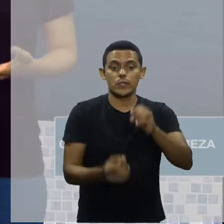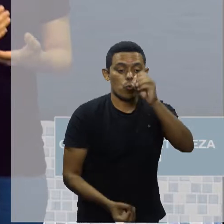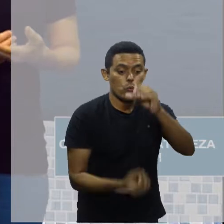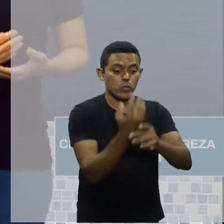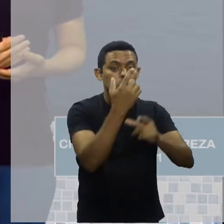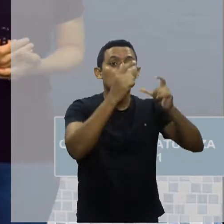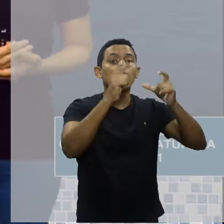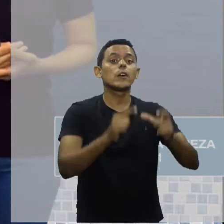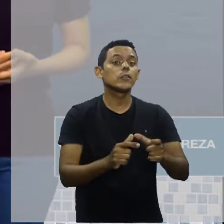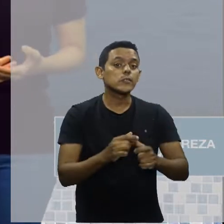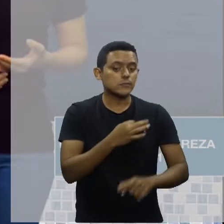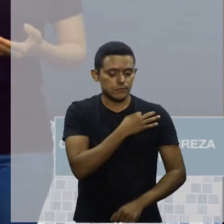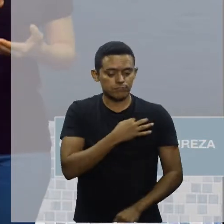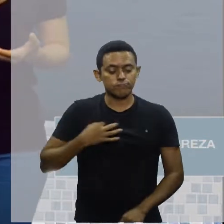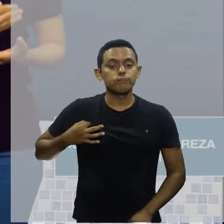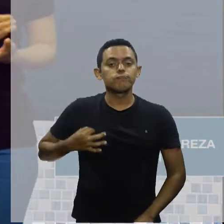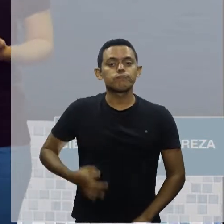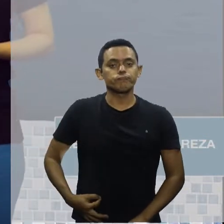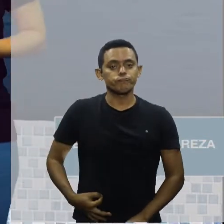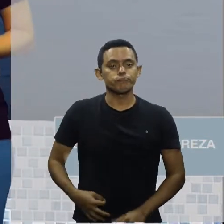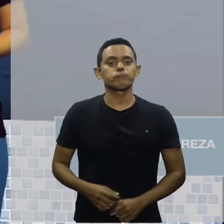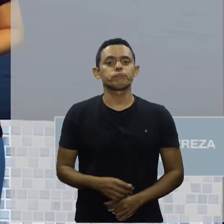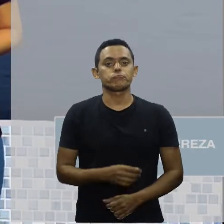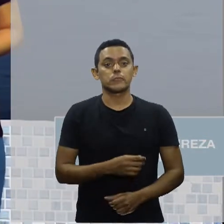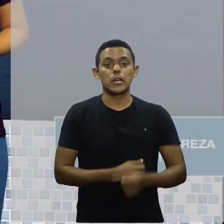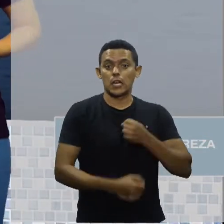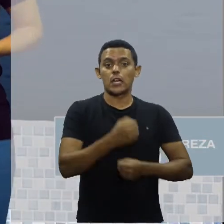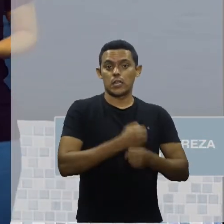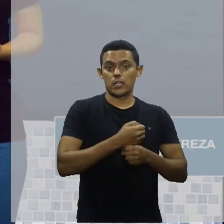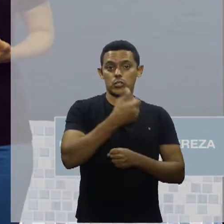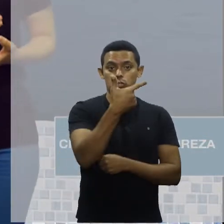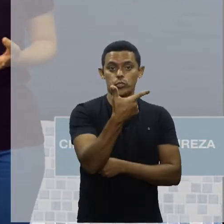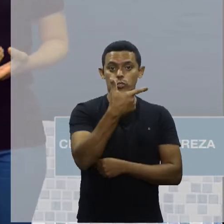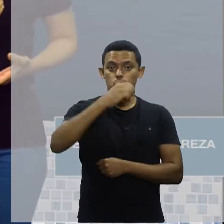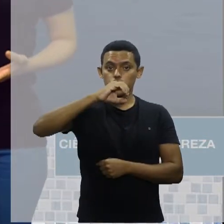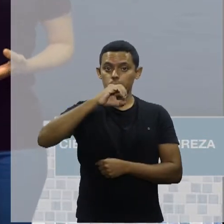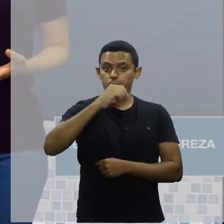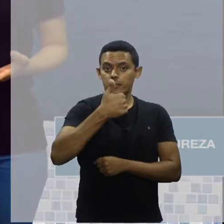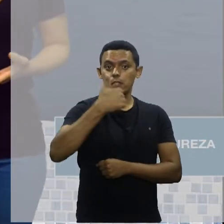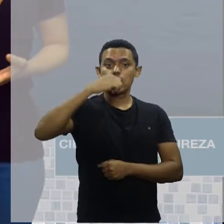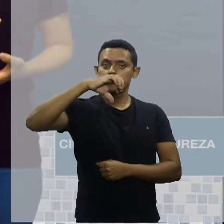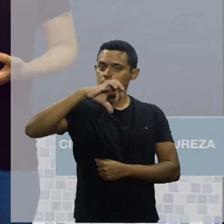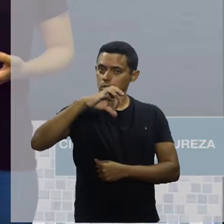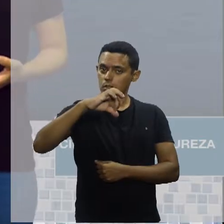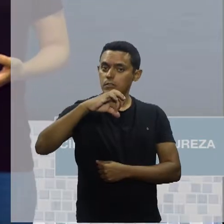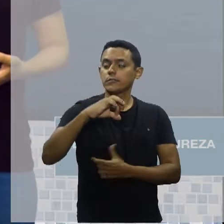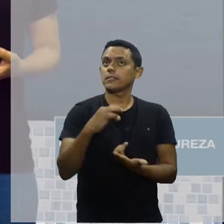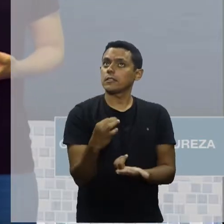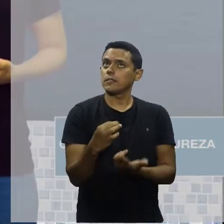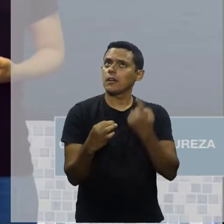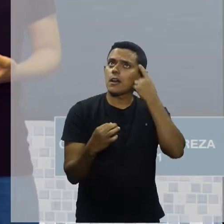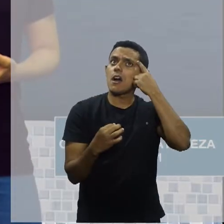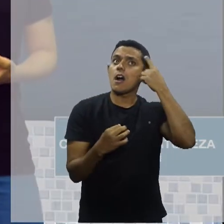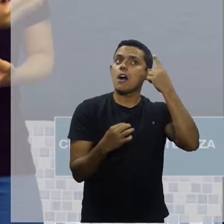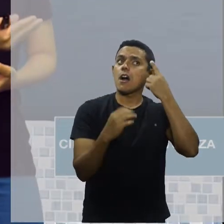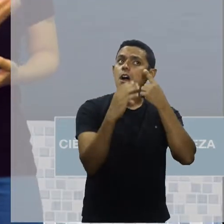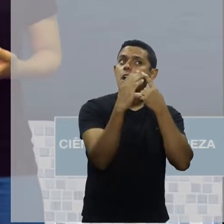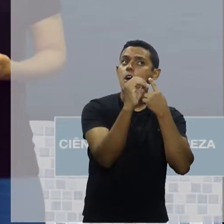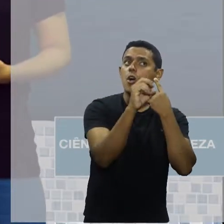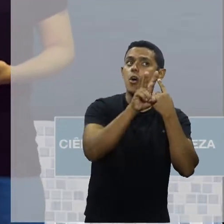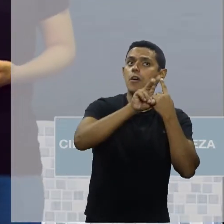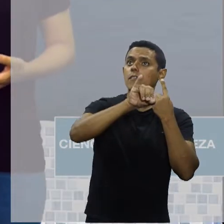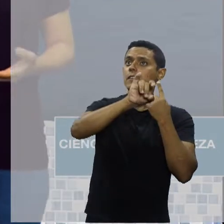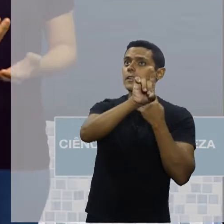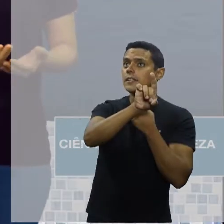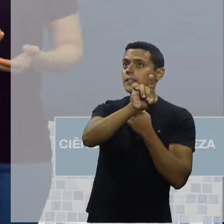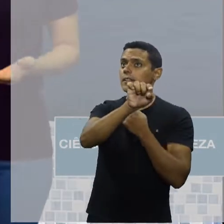surgiram lá na China, em dezembro de 2019, justificando aí a nomenclatura 2019, COVID